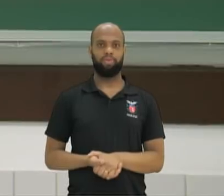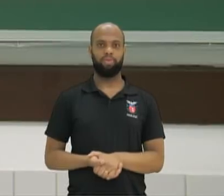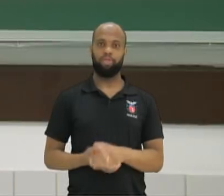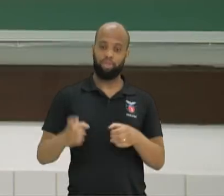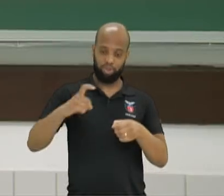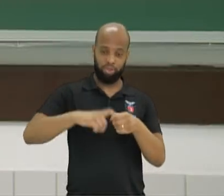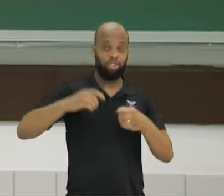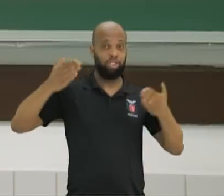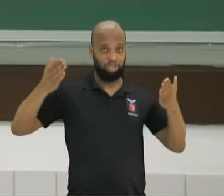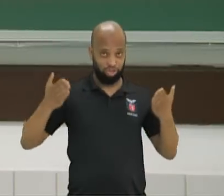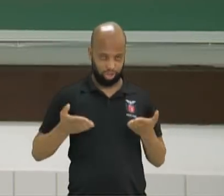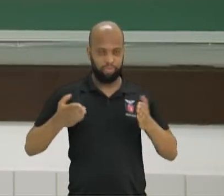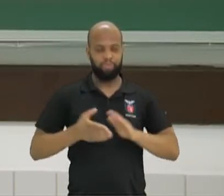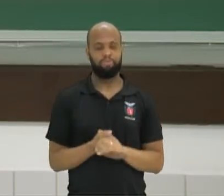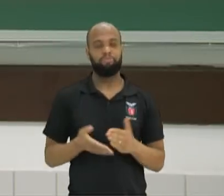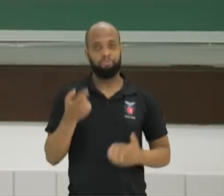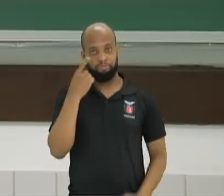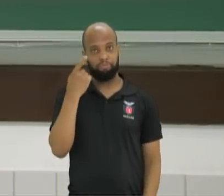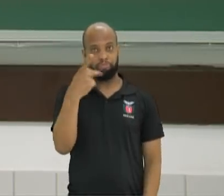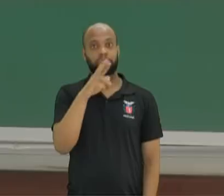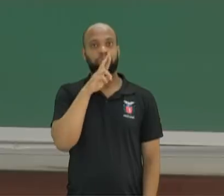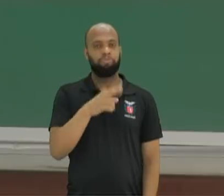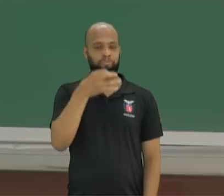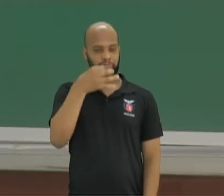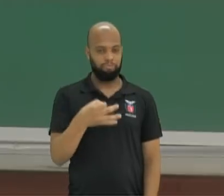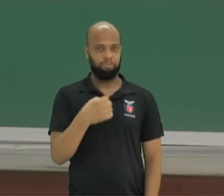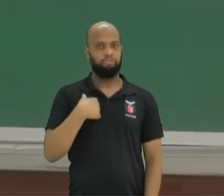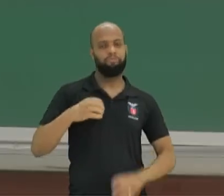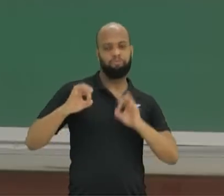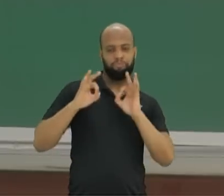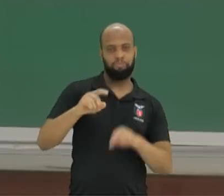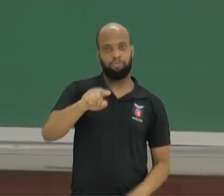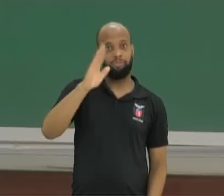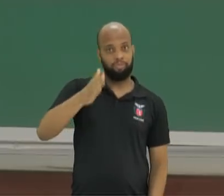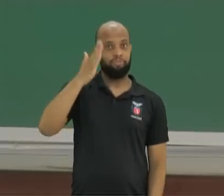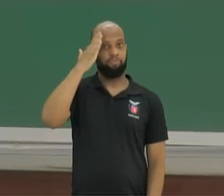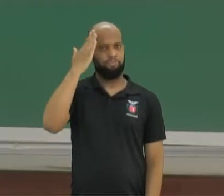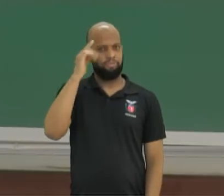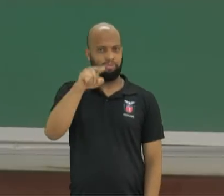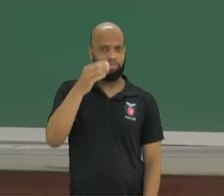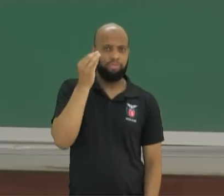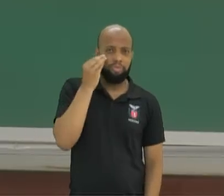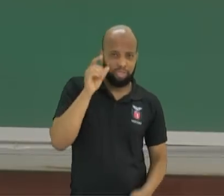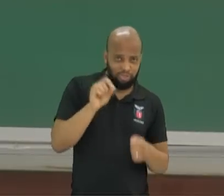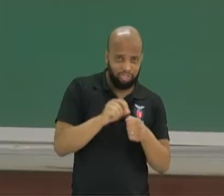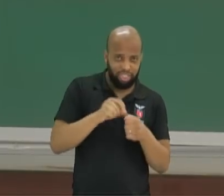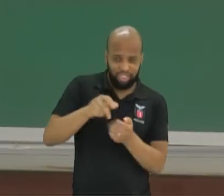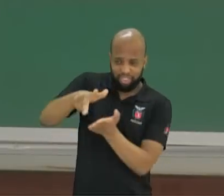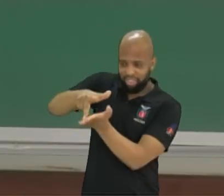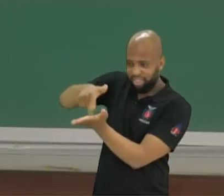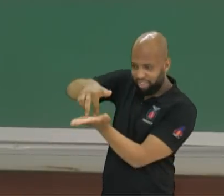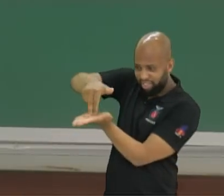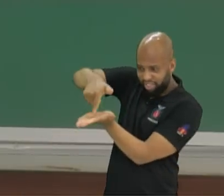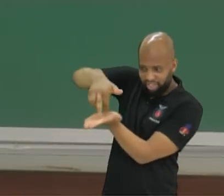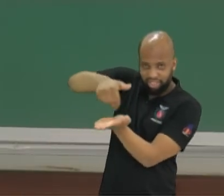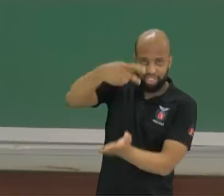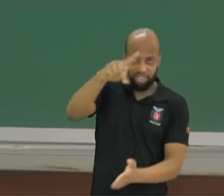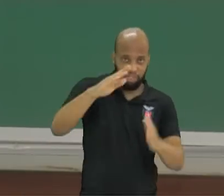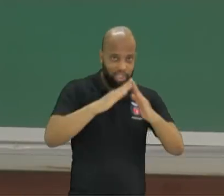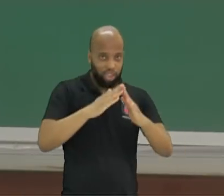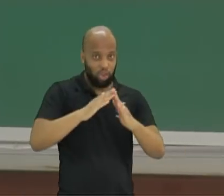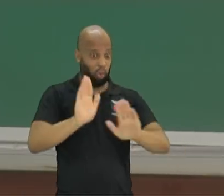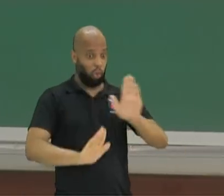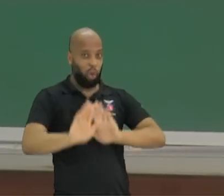Já voltamos. Vamos lá corrigir? Eu tenho certeza que você sabe, né? Você já tentou fazer o passo aí na sua casa, na sua sala? Cuidado